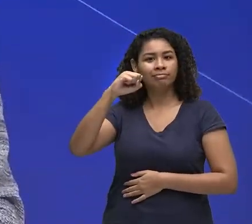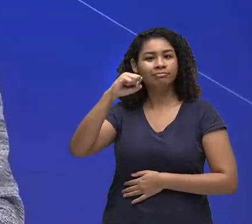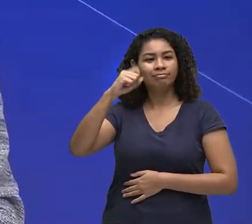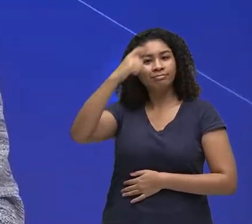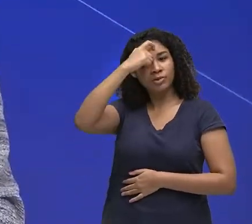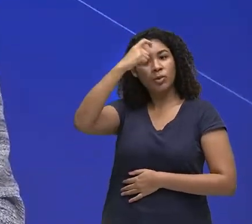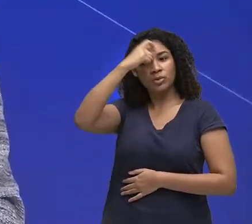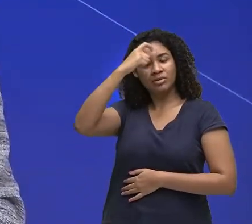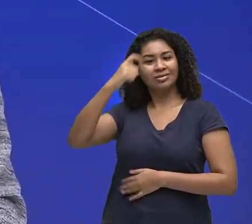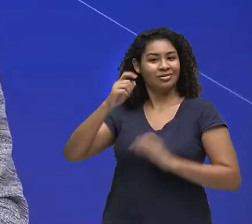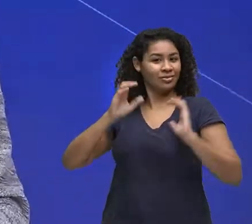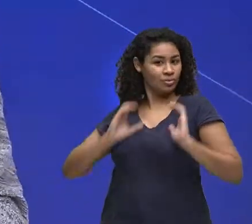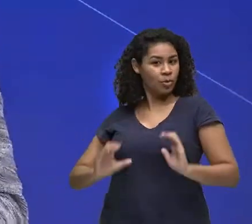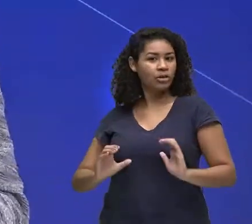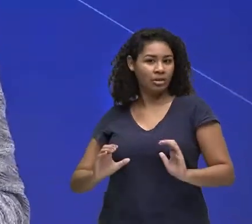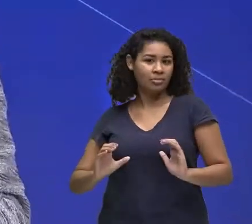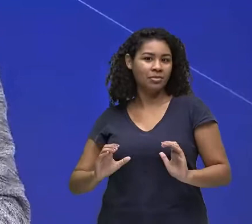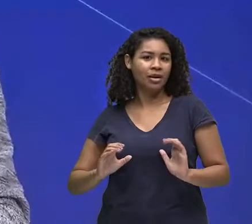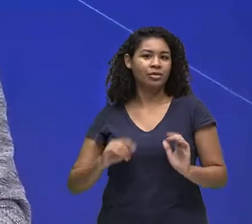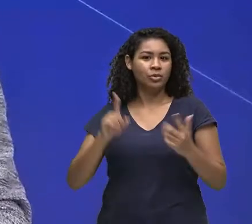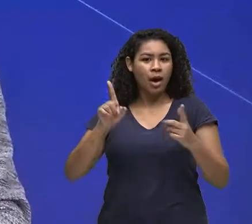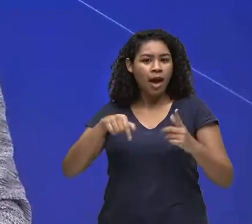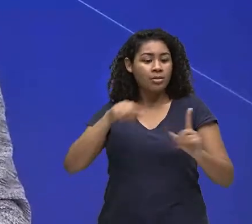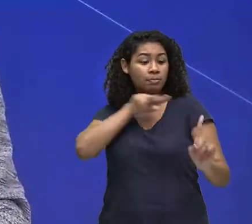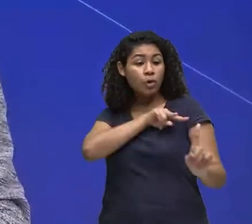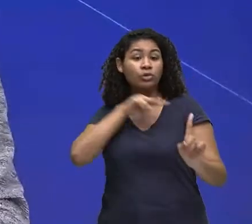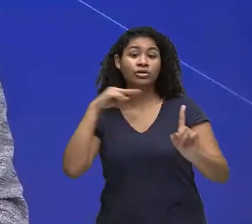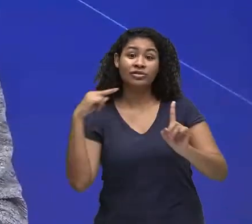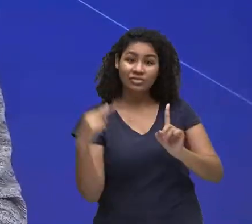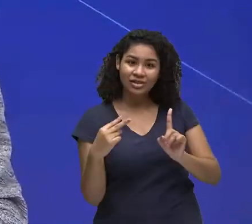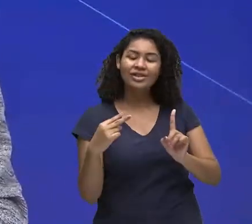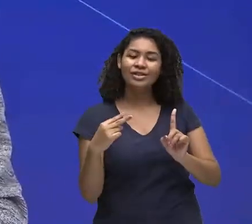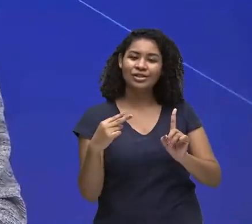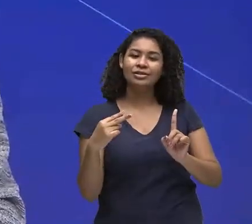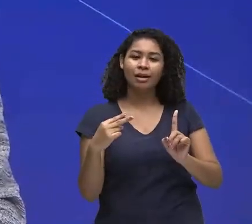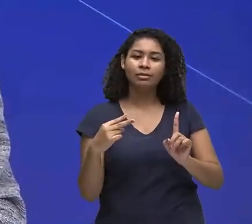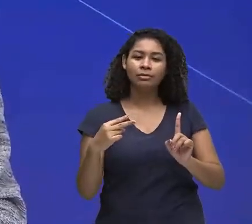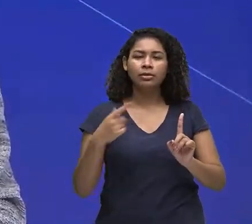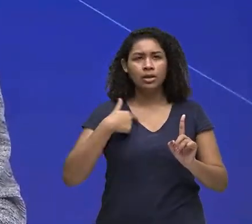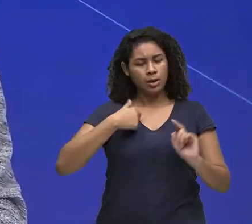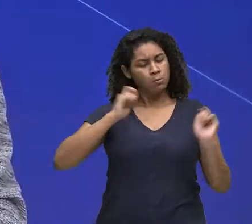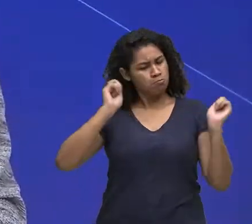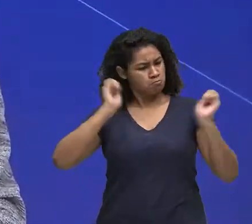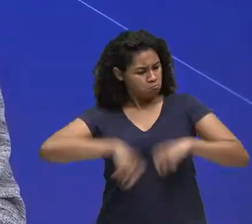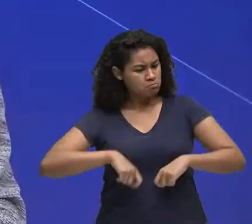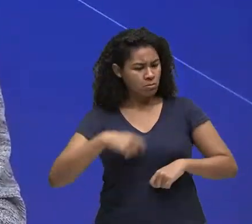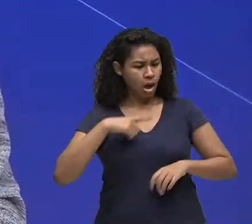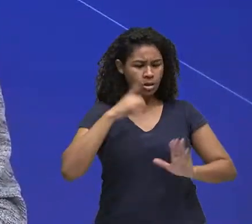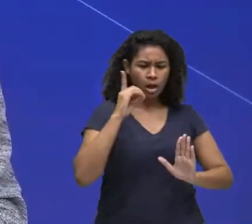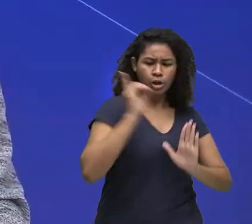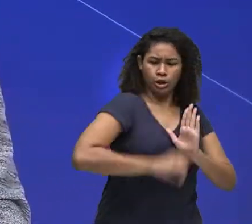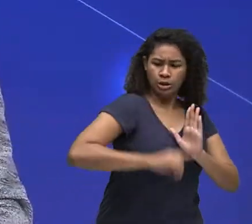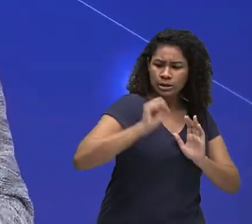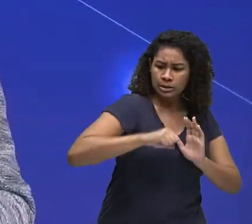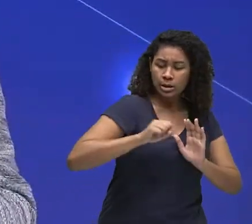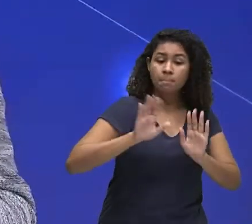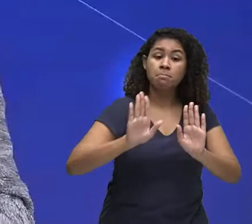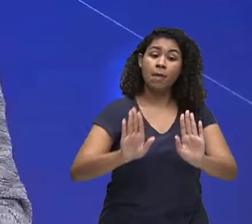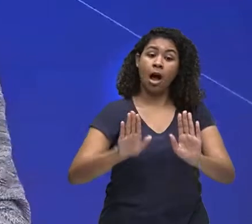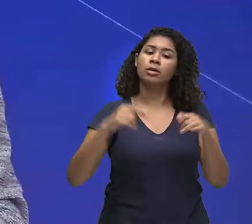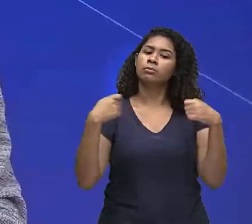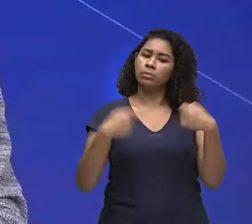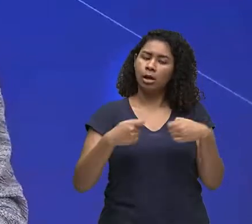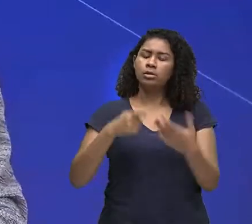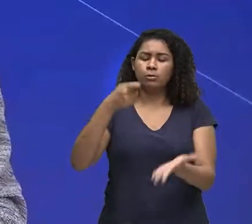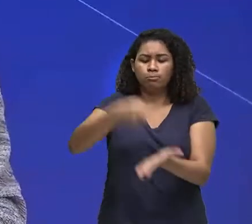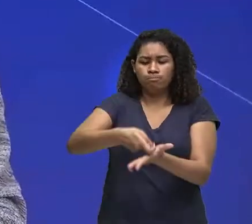potencializar essa visão de que sim, eu posso muitas coisas, mas também devo algumas coisas para que esse convívio